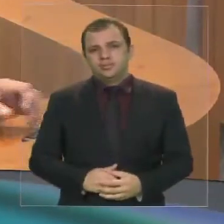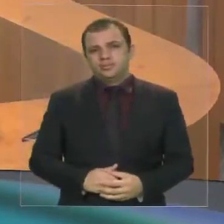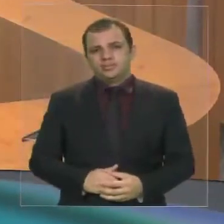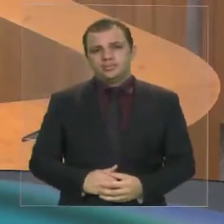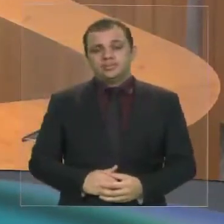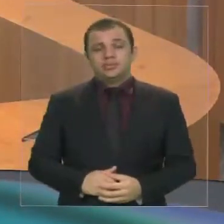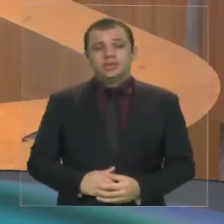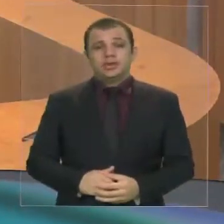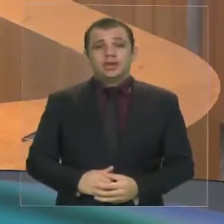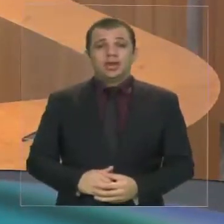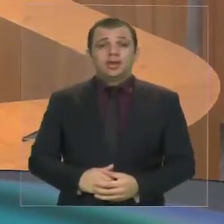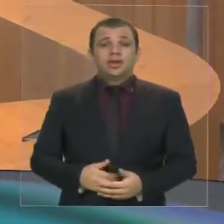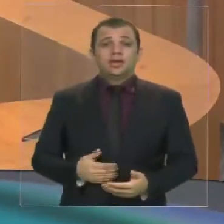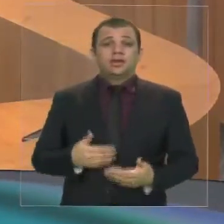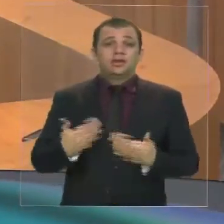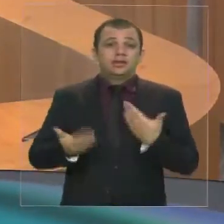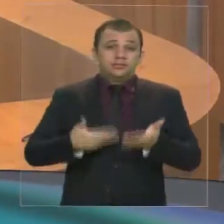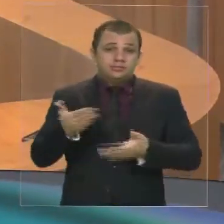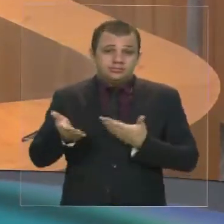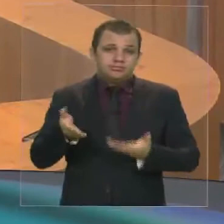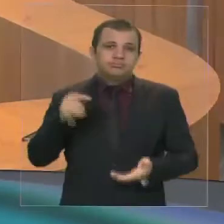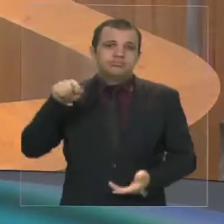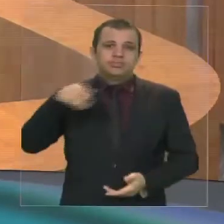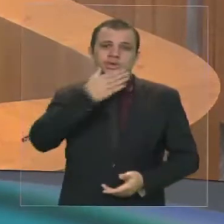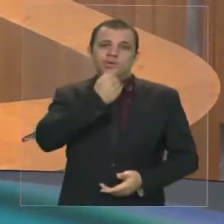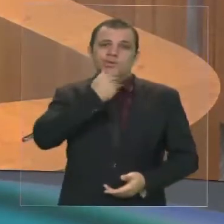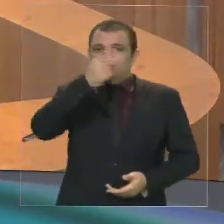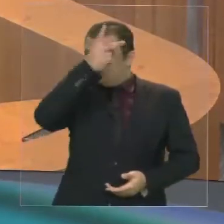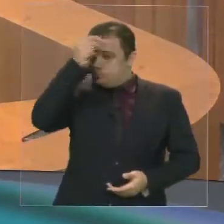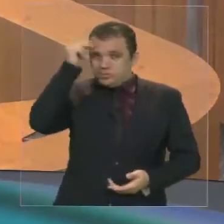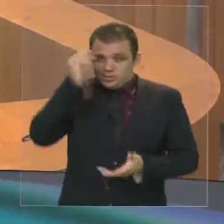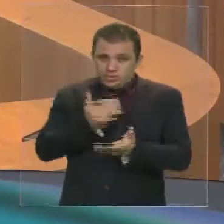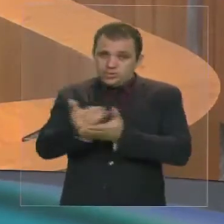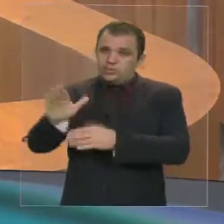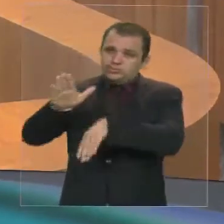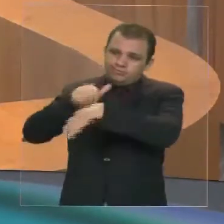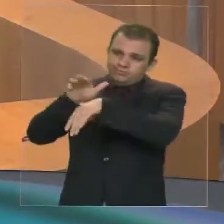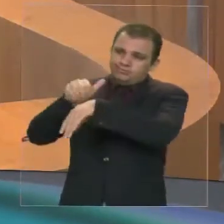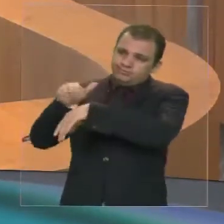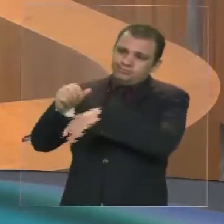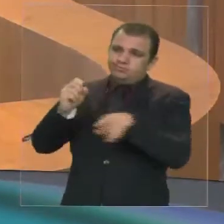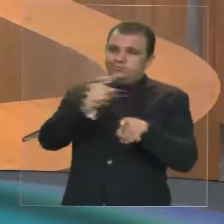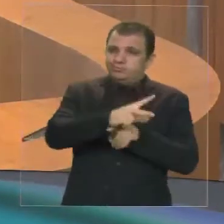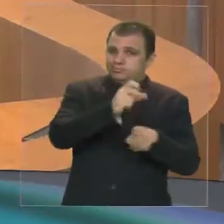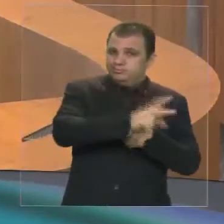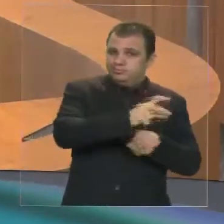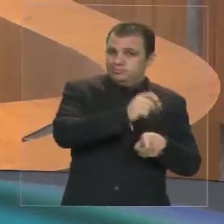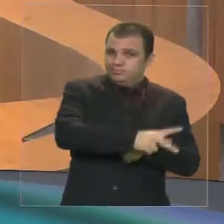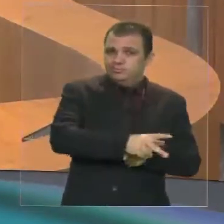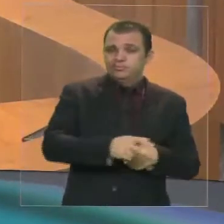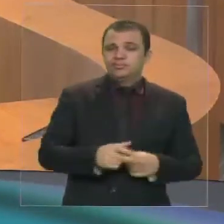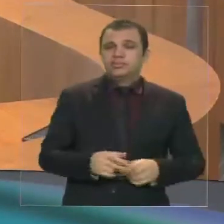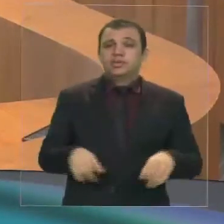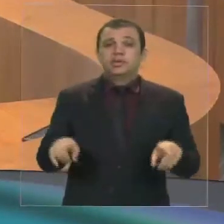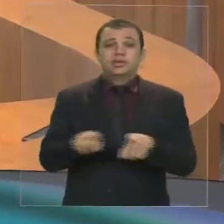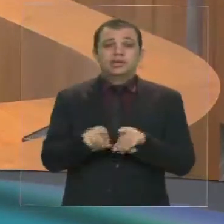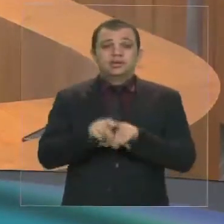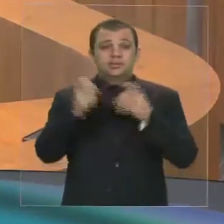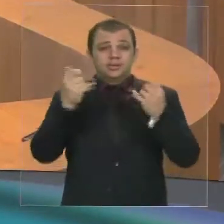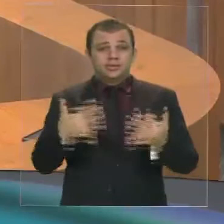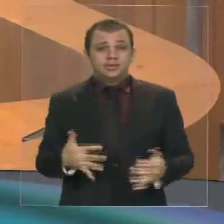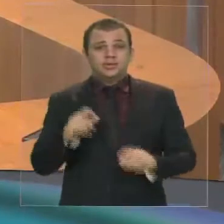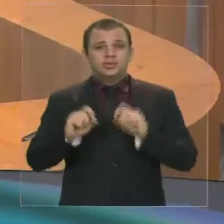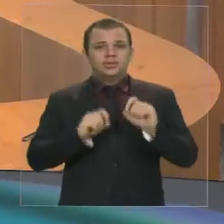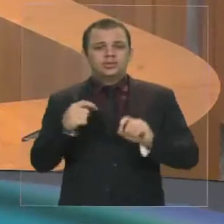E o prefeito começou a nomear os aprovados em Barreirinhas. Então, quero ressaltar mais uma vez que estamos